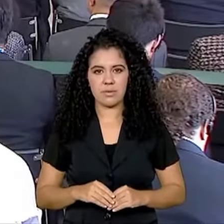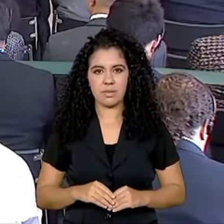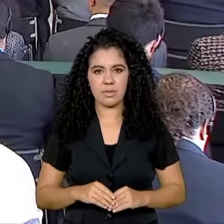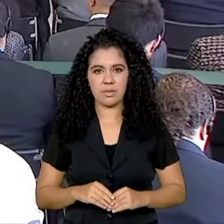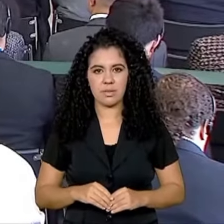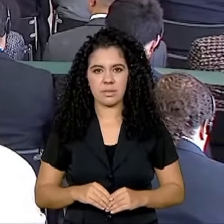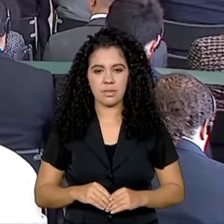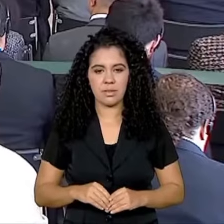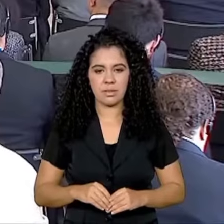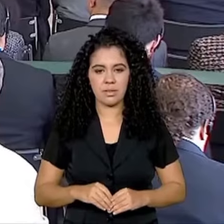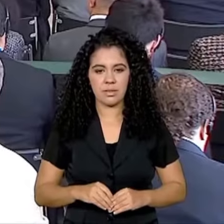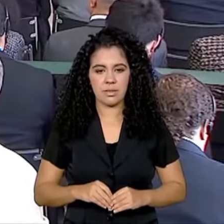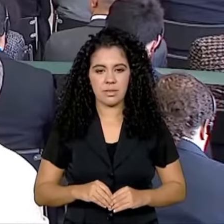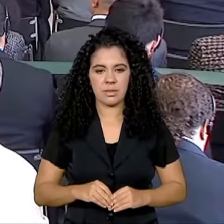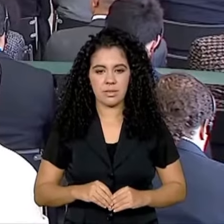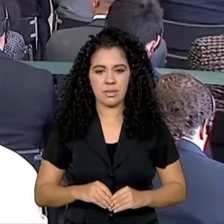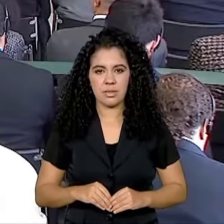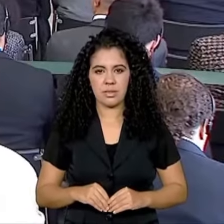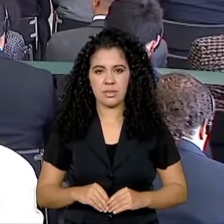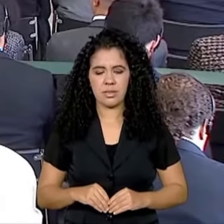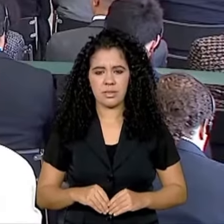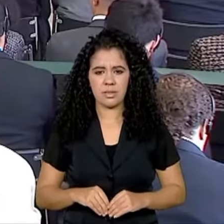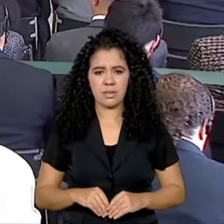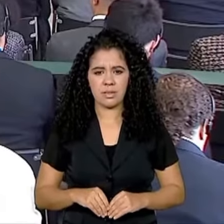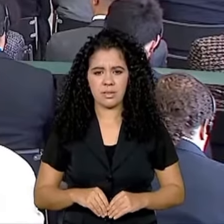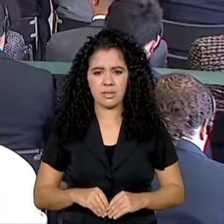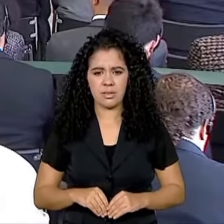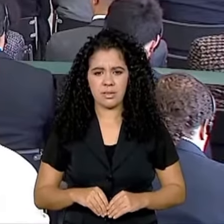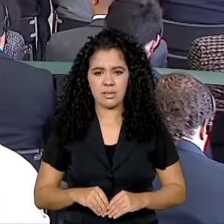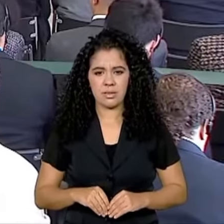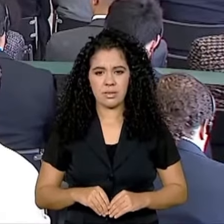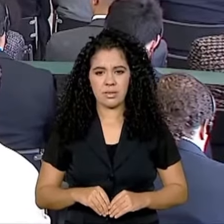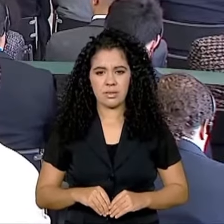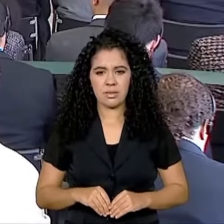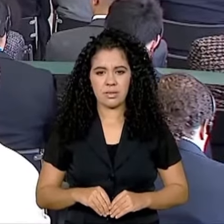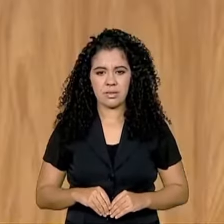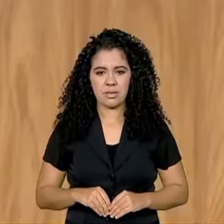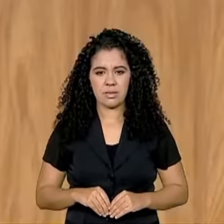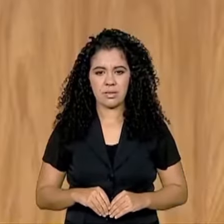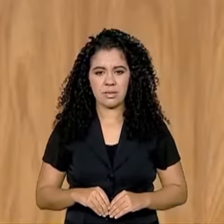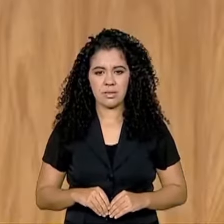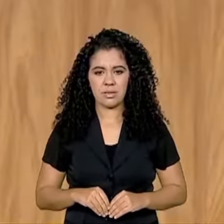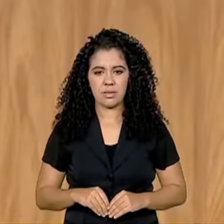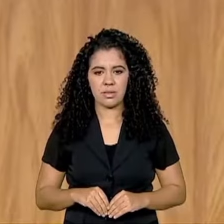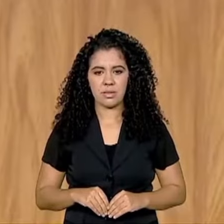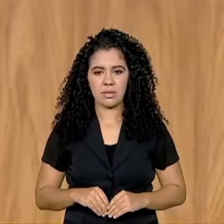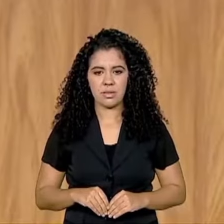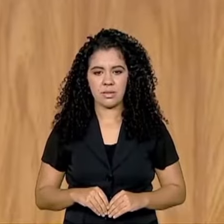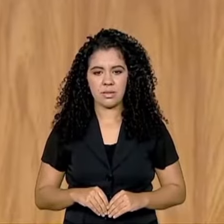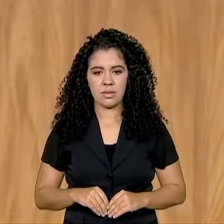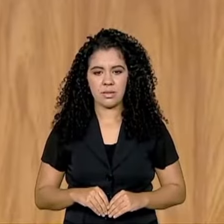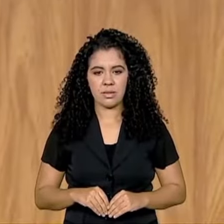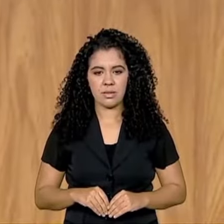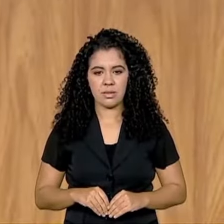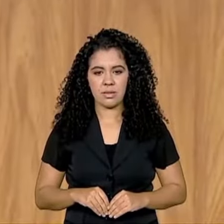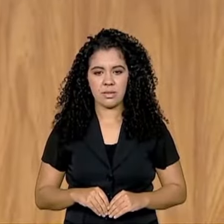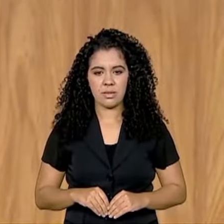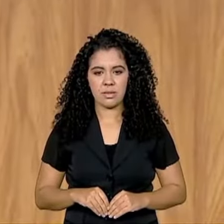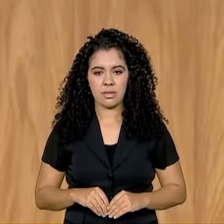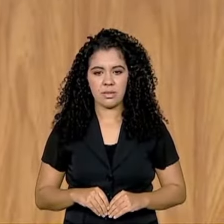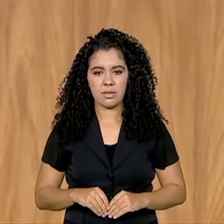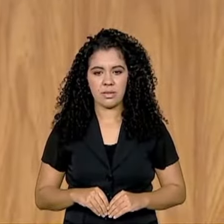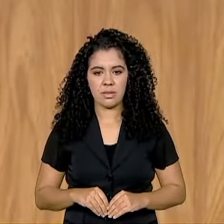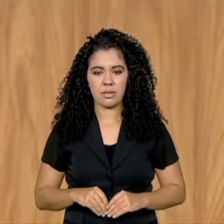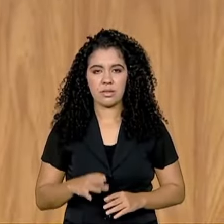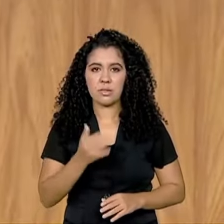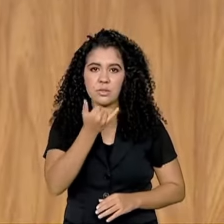avons longuement évoqué cela et je partage votre volonté de poursuivre ce combat à l'international, mais je voulais, en étant avec ma délégation